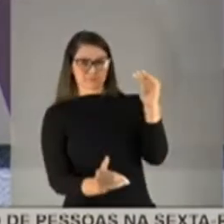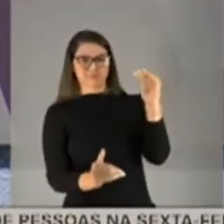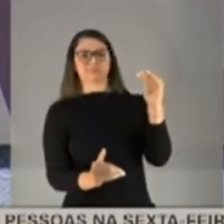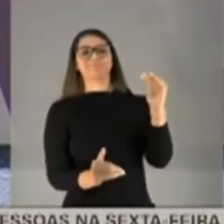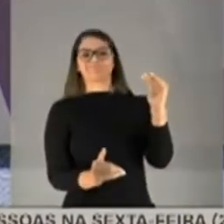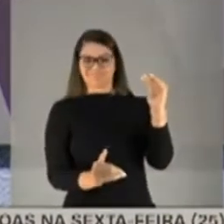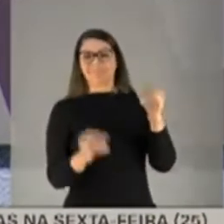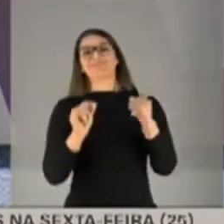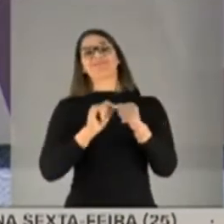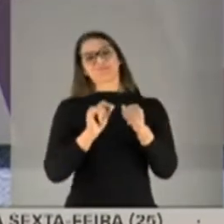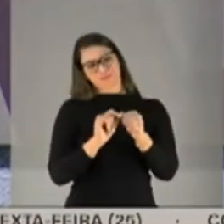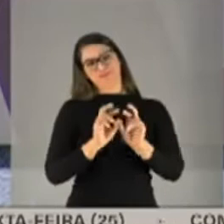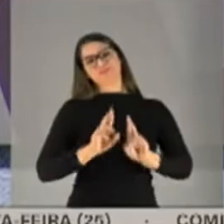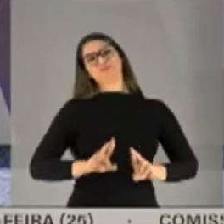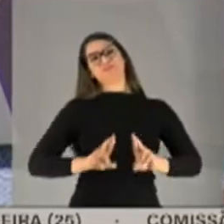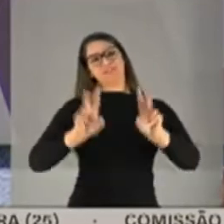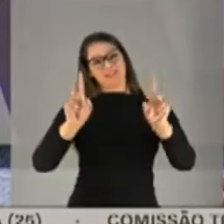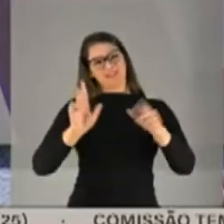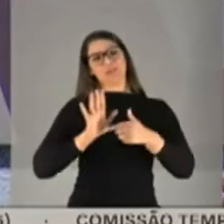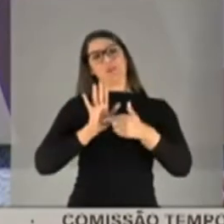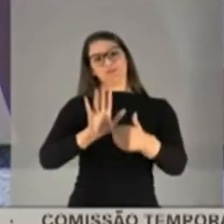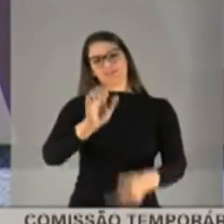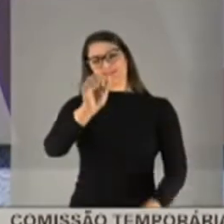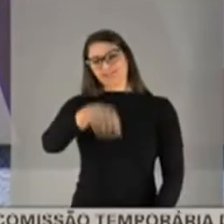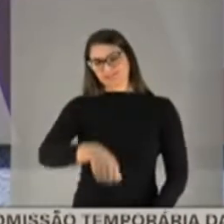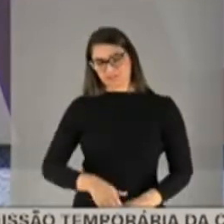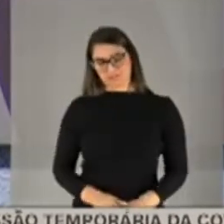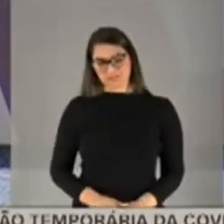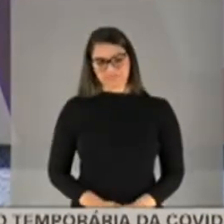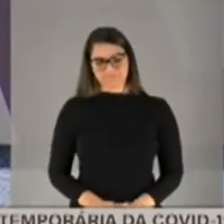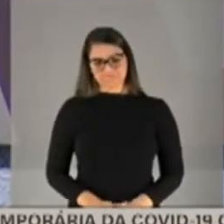iniquidades fizeram diferença, e o próximo slide me ajuda a mostrar um pouco isso, por favor.